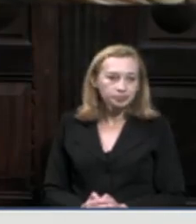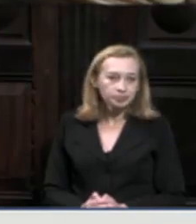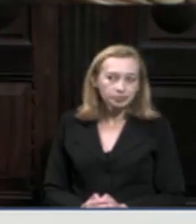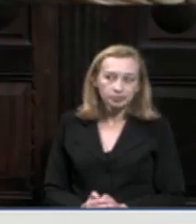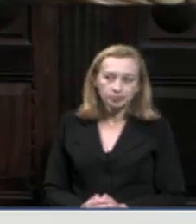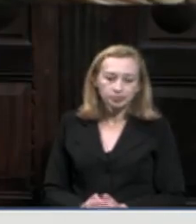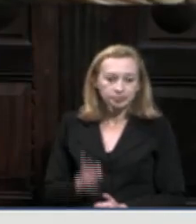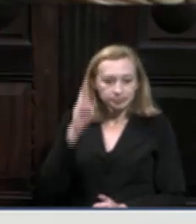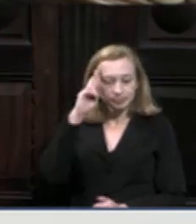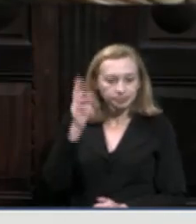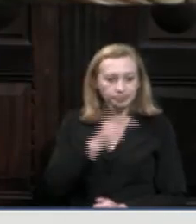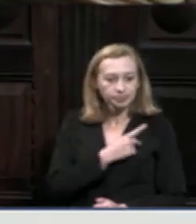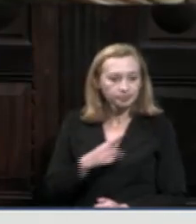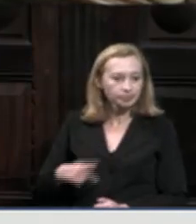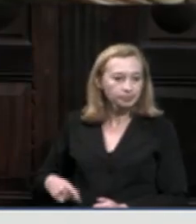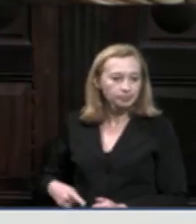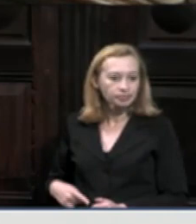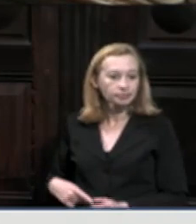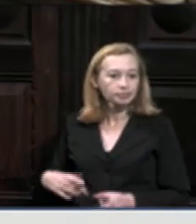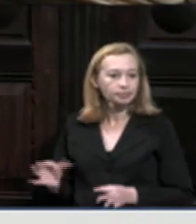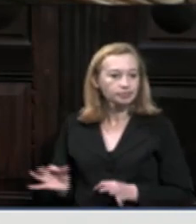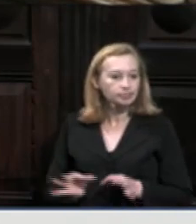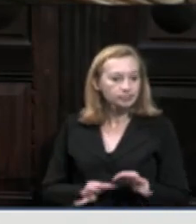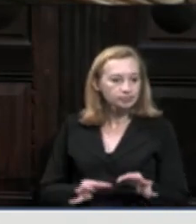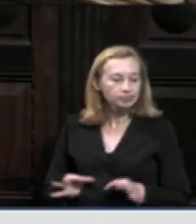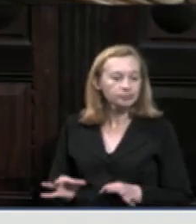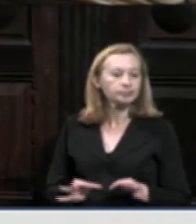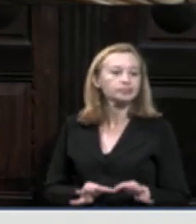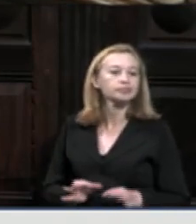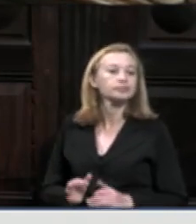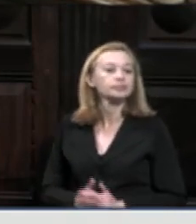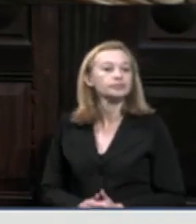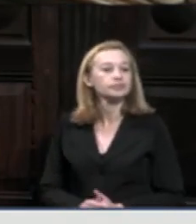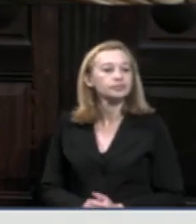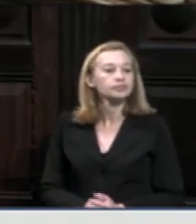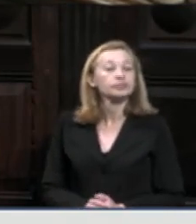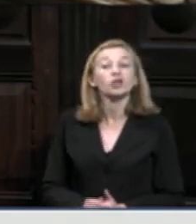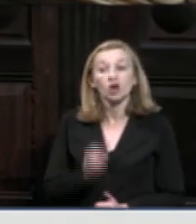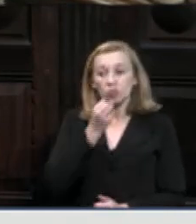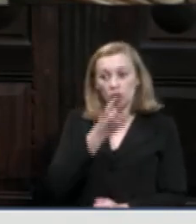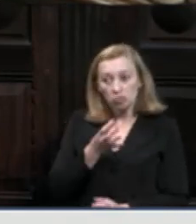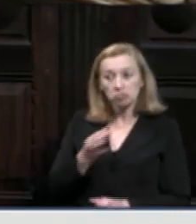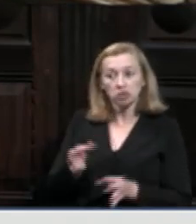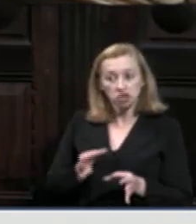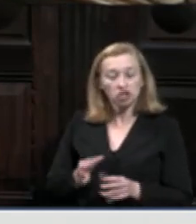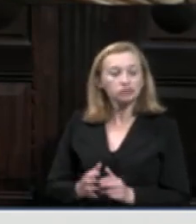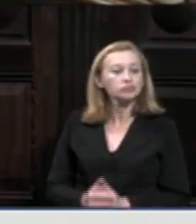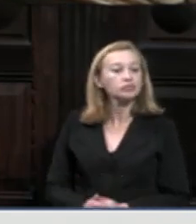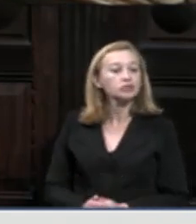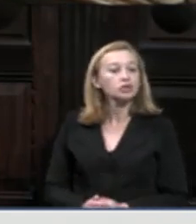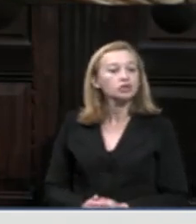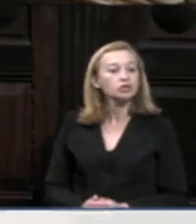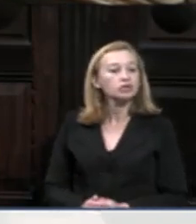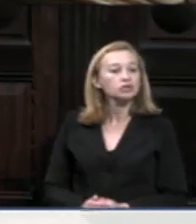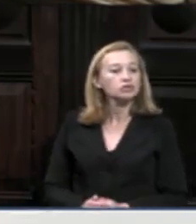Senhor presidente, projeto no mérito é um bom projeto,